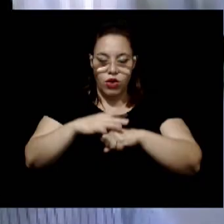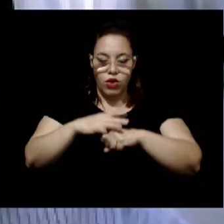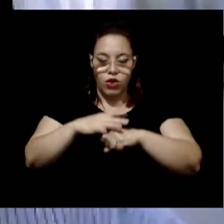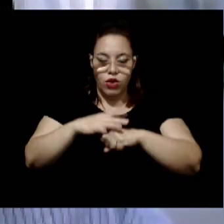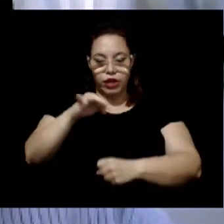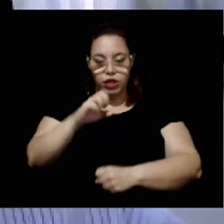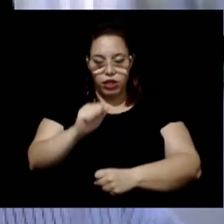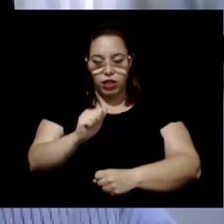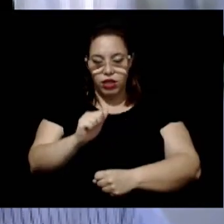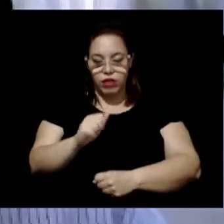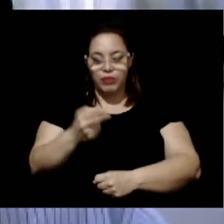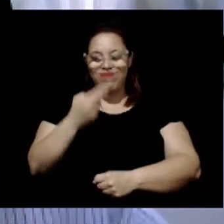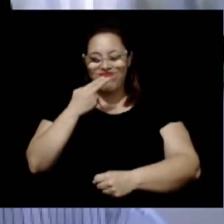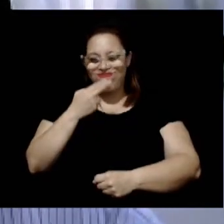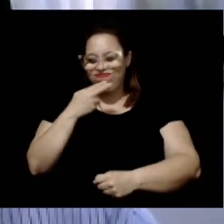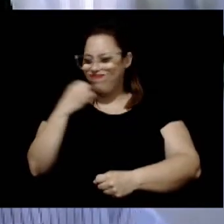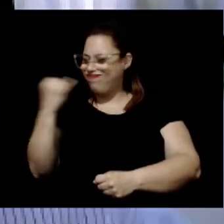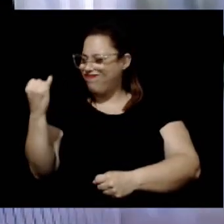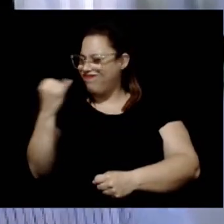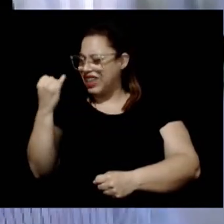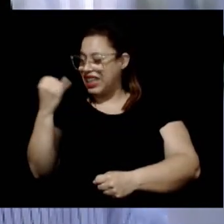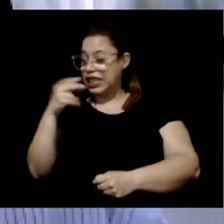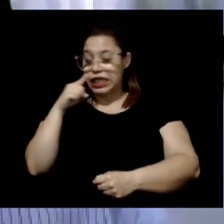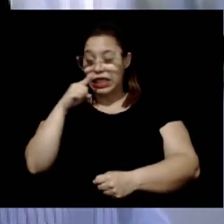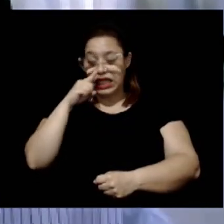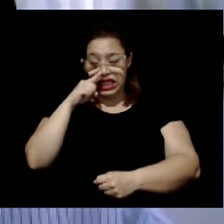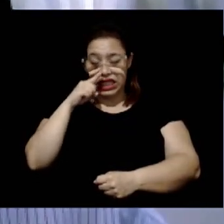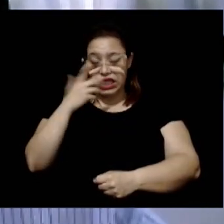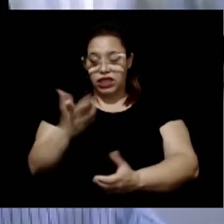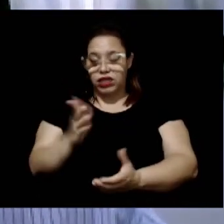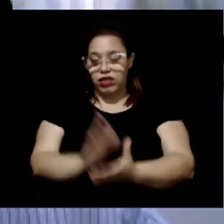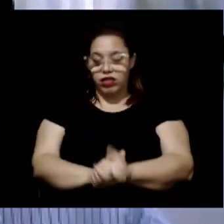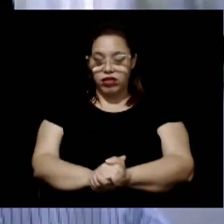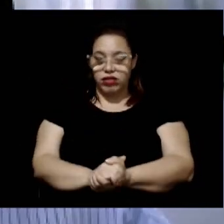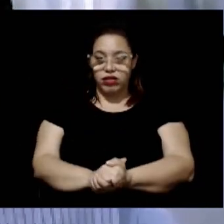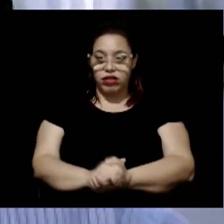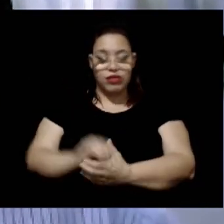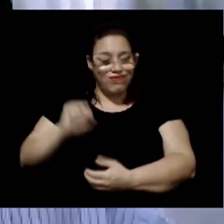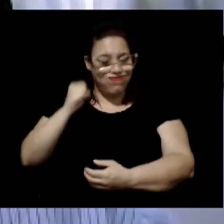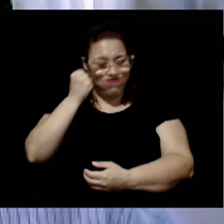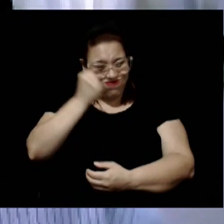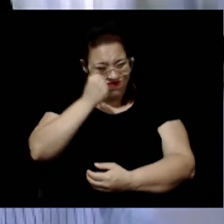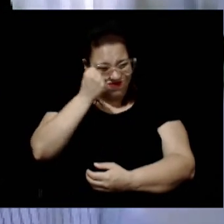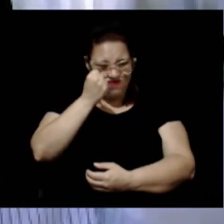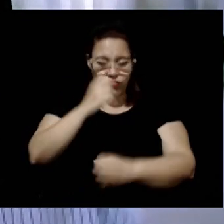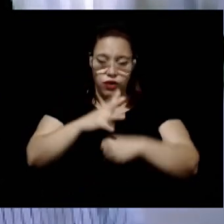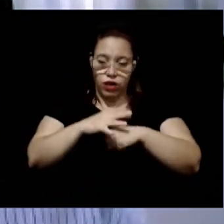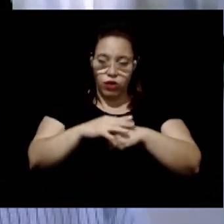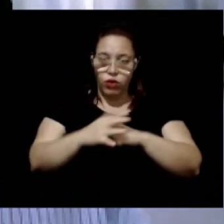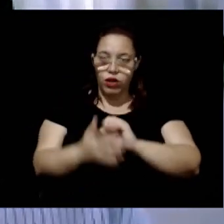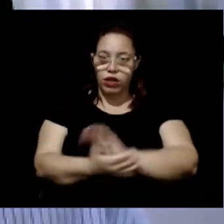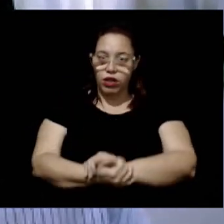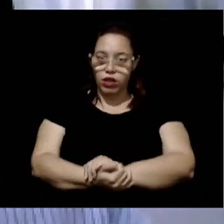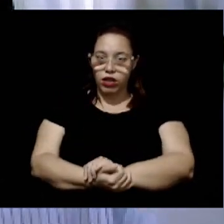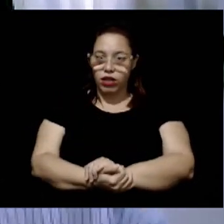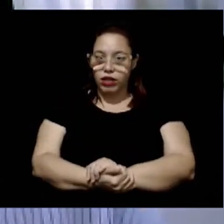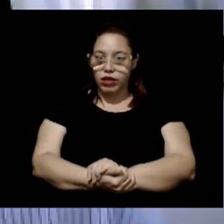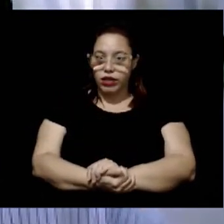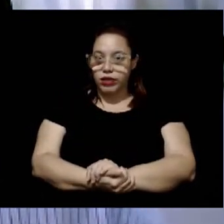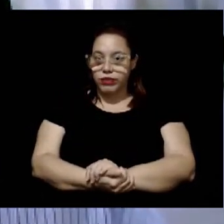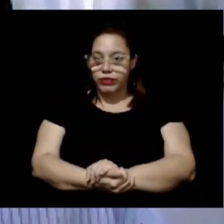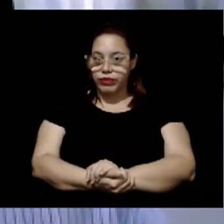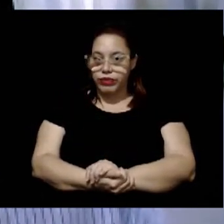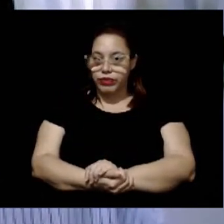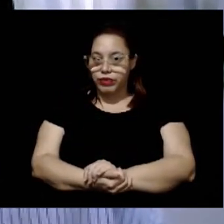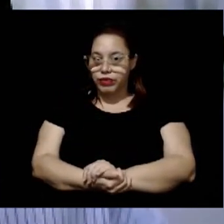problema sério e é um dos gatilhos, por exemplo, um dos agravantes da artrite reumatoide. Lógico que tem gente que tem artrite